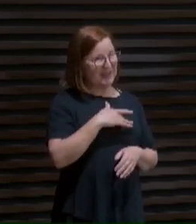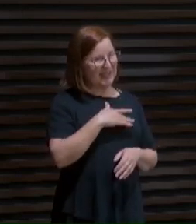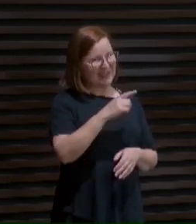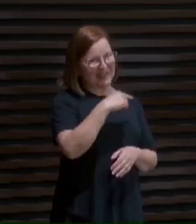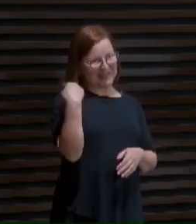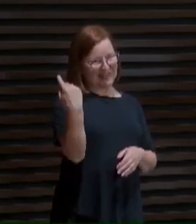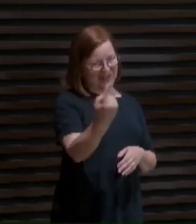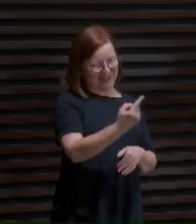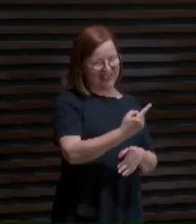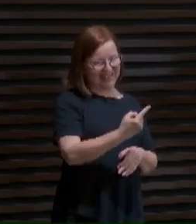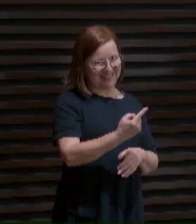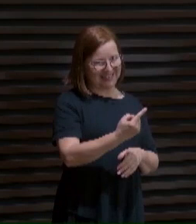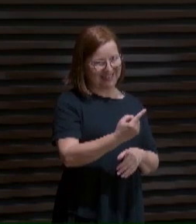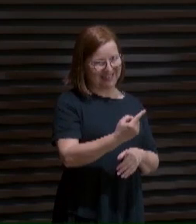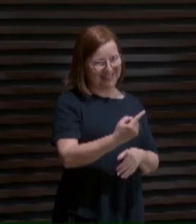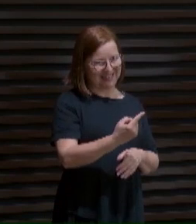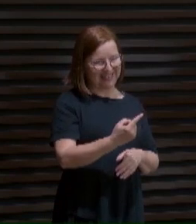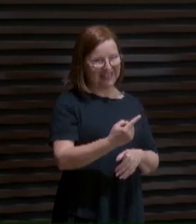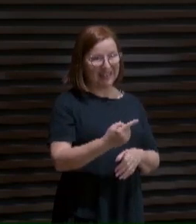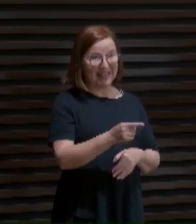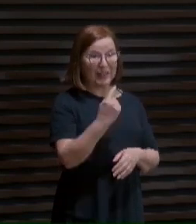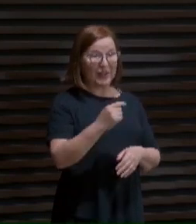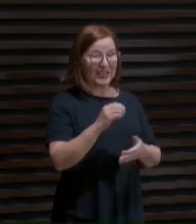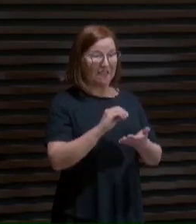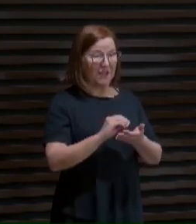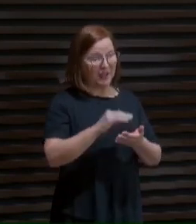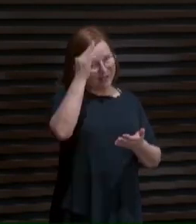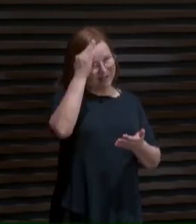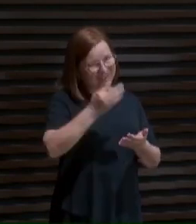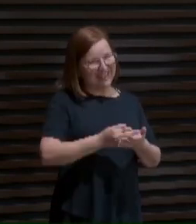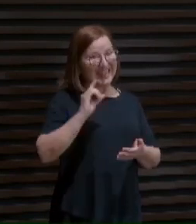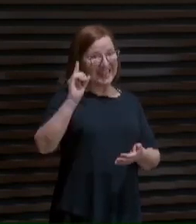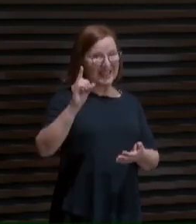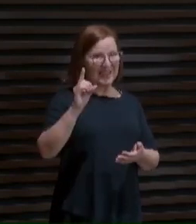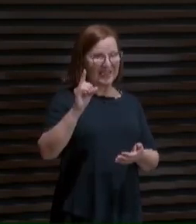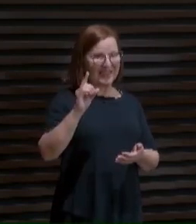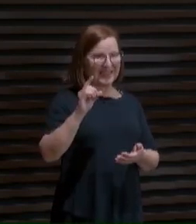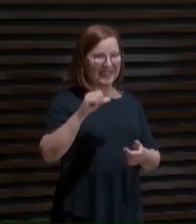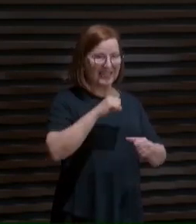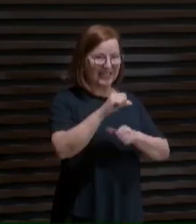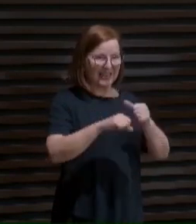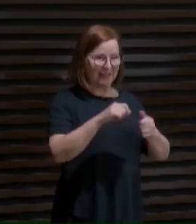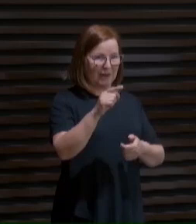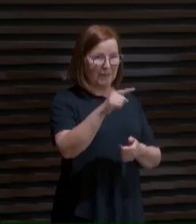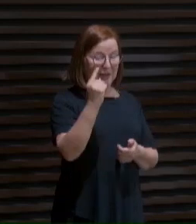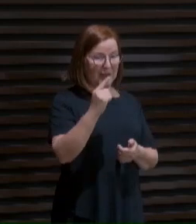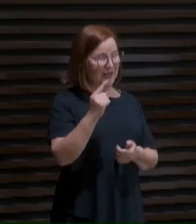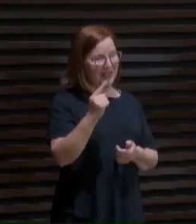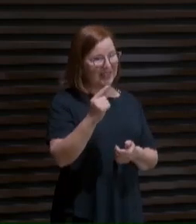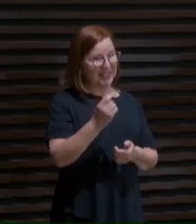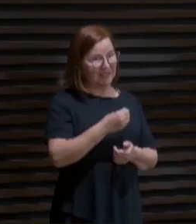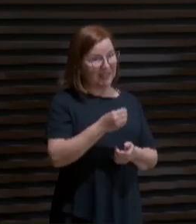nas nossas incredulidades. E Ele transforma a nossa incredulidade em fé, e transforma a